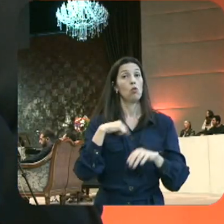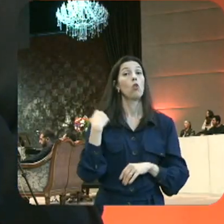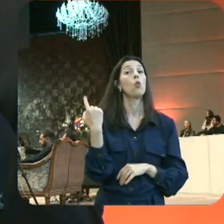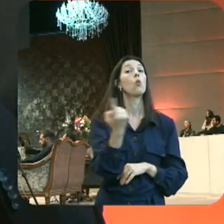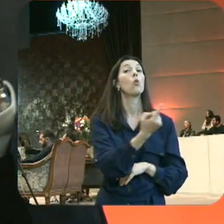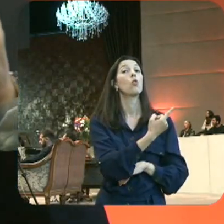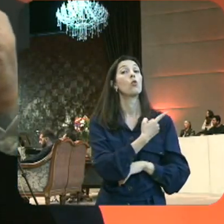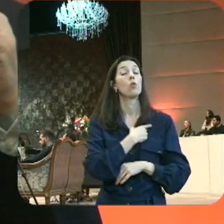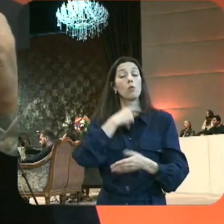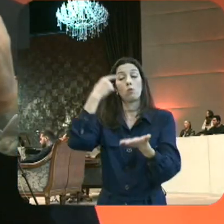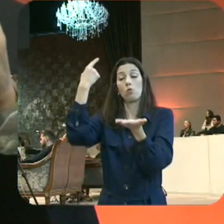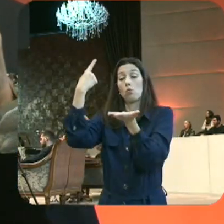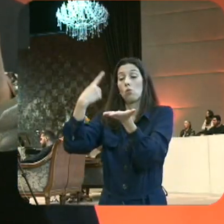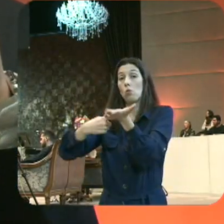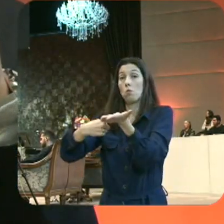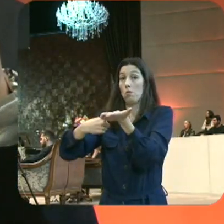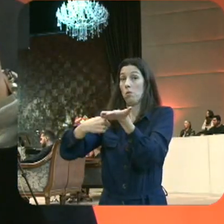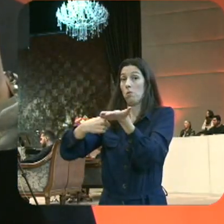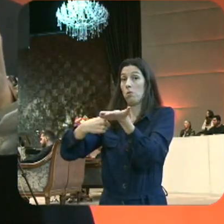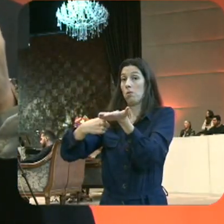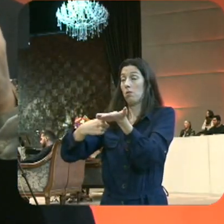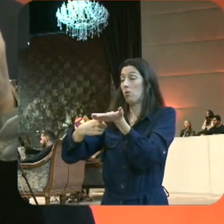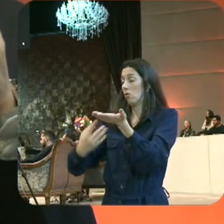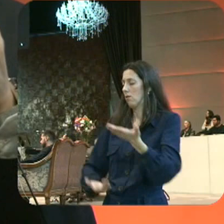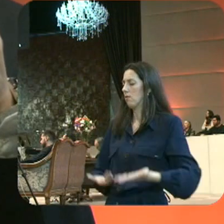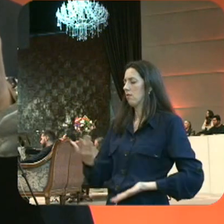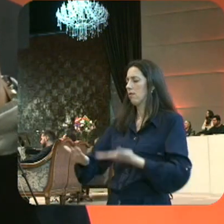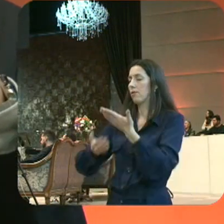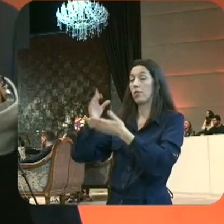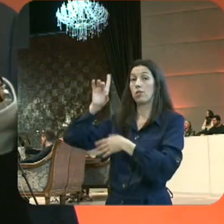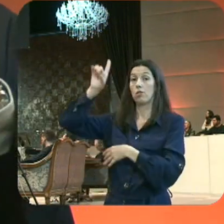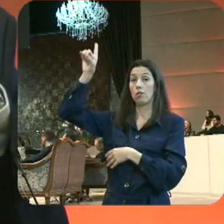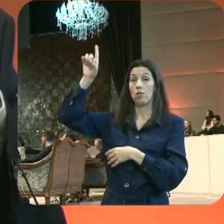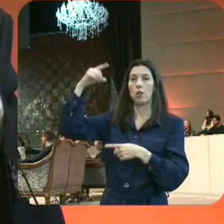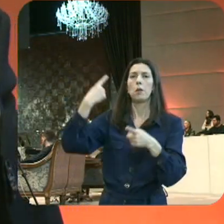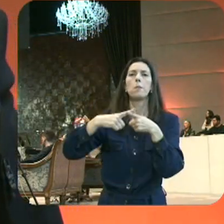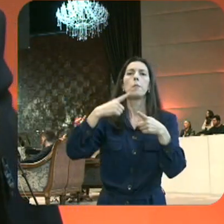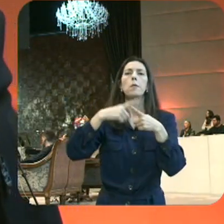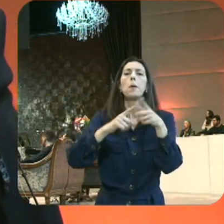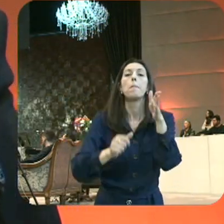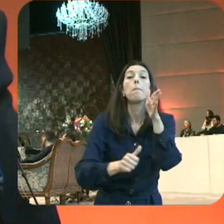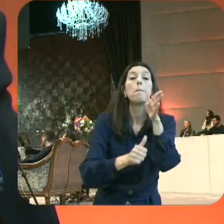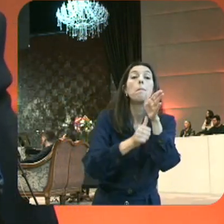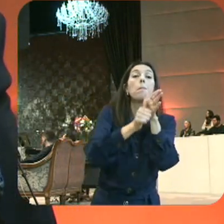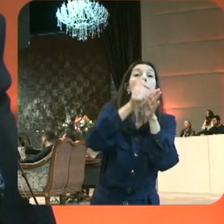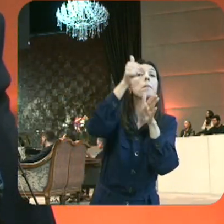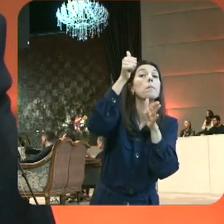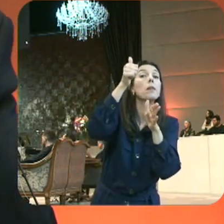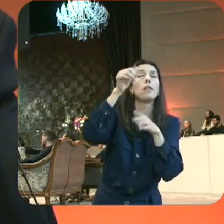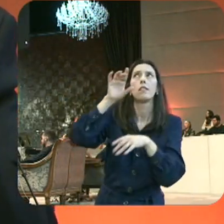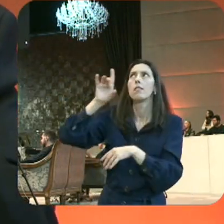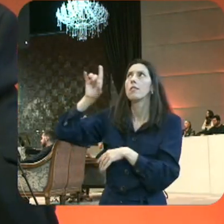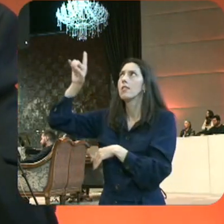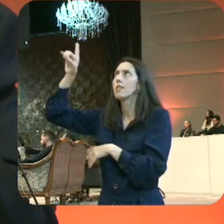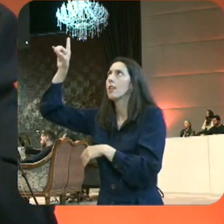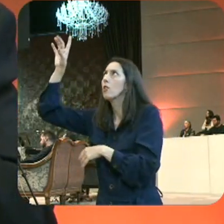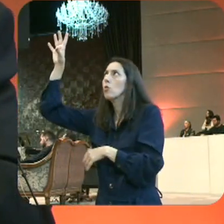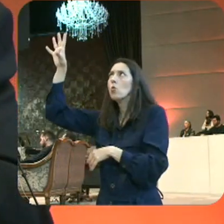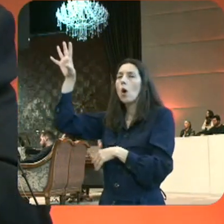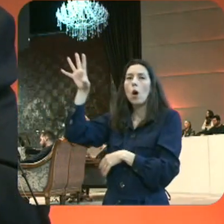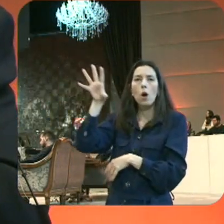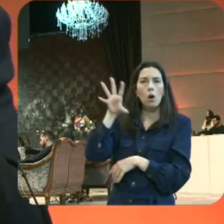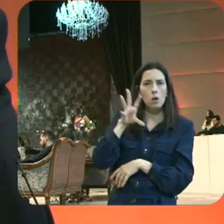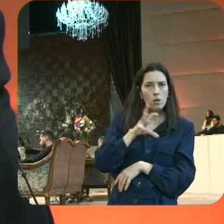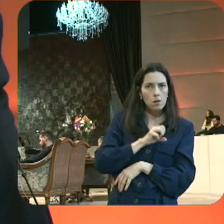primeiro nos amou, nos resgatou, nos abençoou, derramou a sua graça. E o que Ele pede?